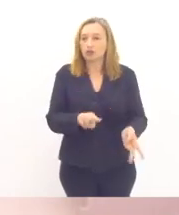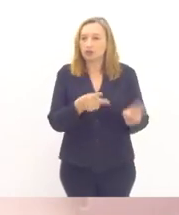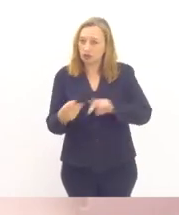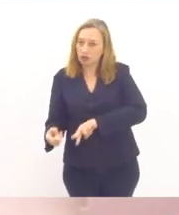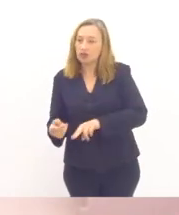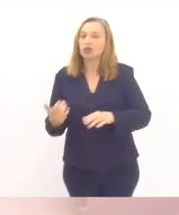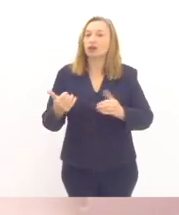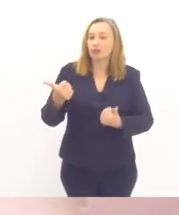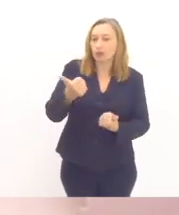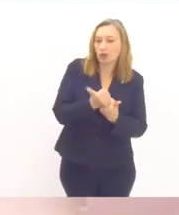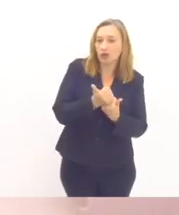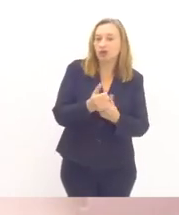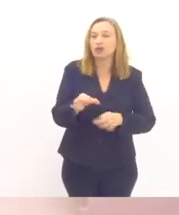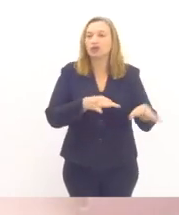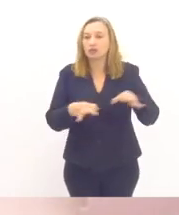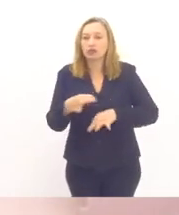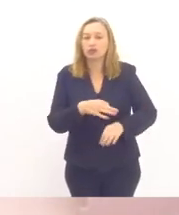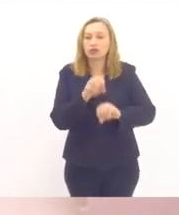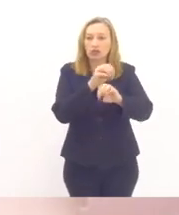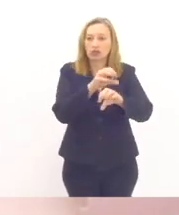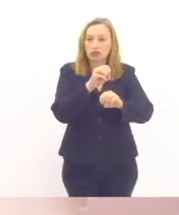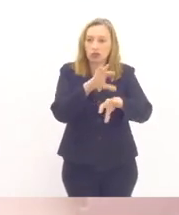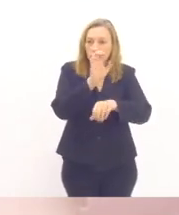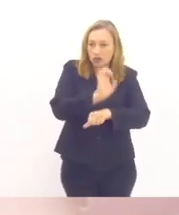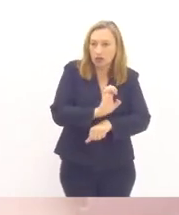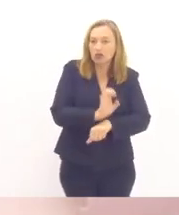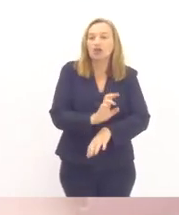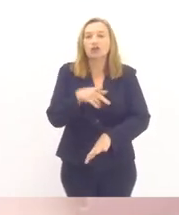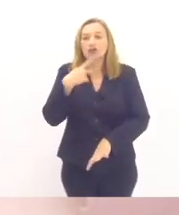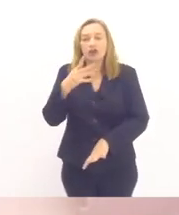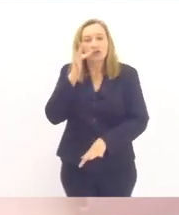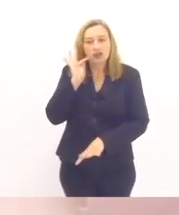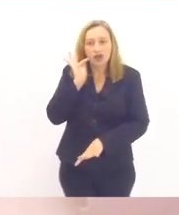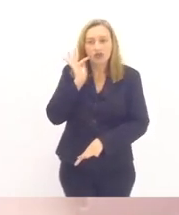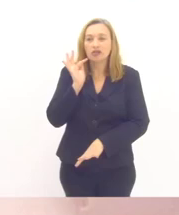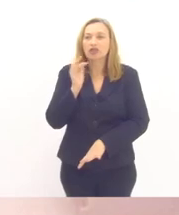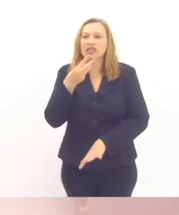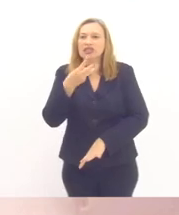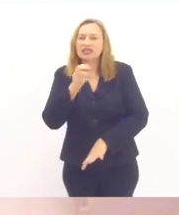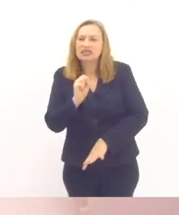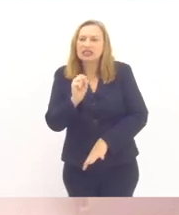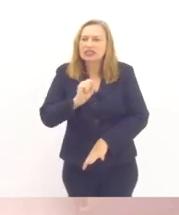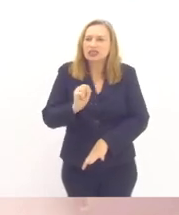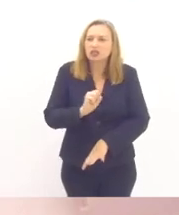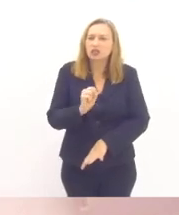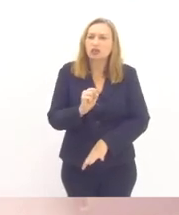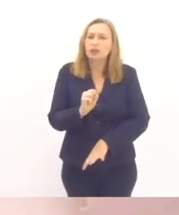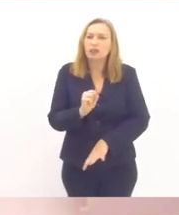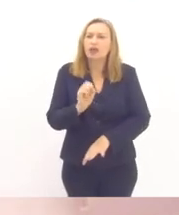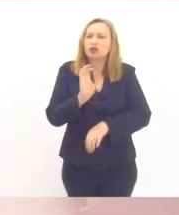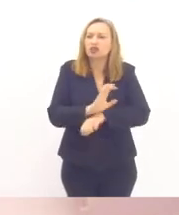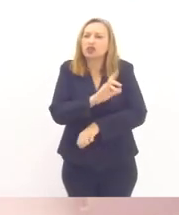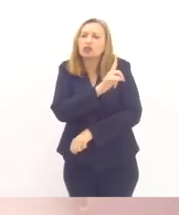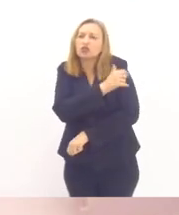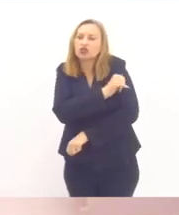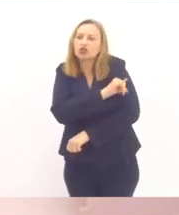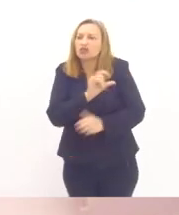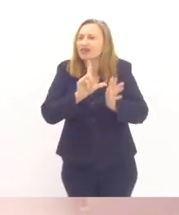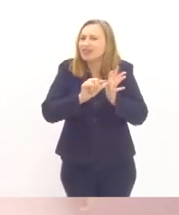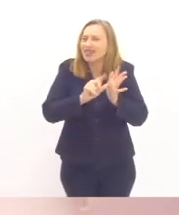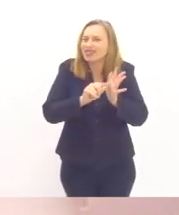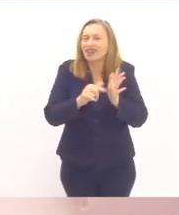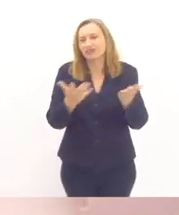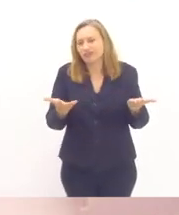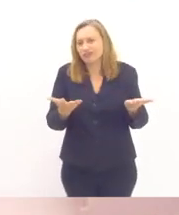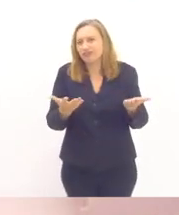inclusive na discussão do Plano Estadual de Educação, que está, eu tenho dito, Flávio, me permita 30 segundos, o Estado do Rio de Janeiro está atrasado, aliás, como só ia acontecer,